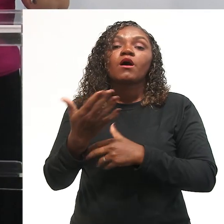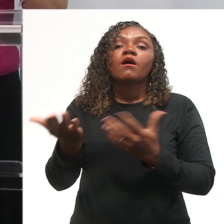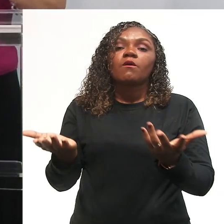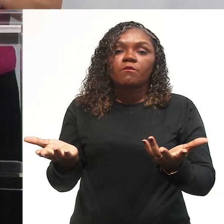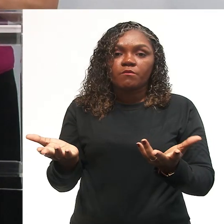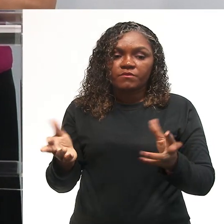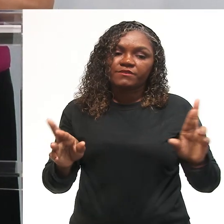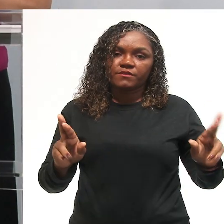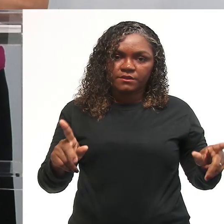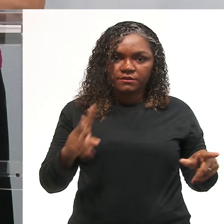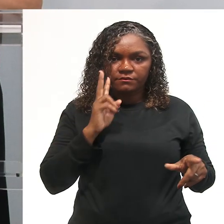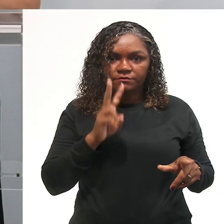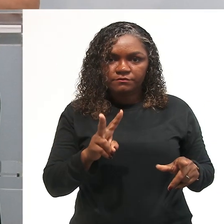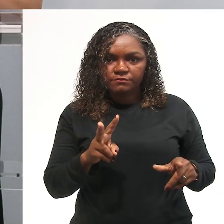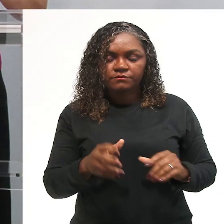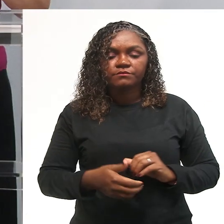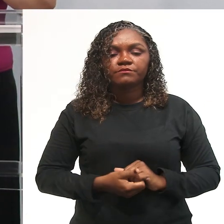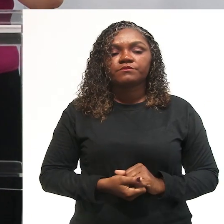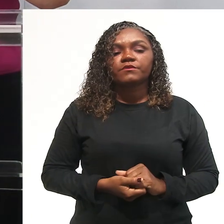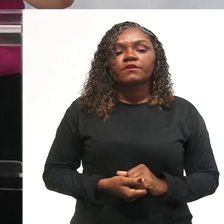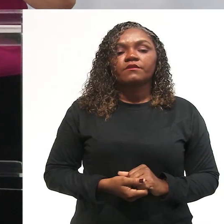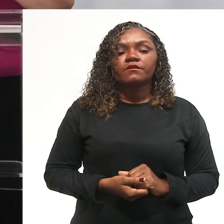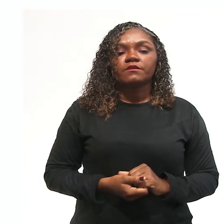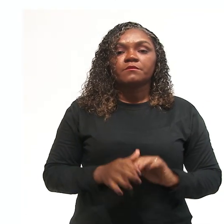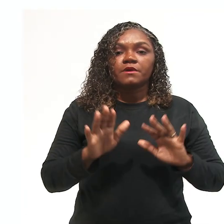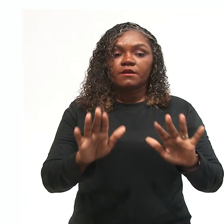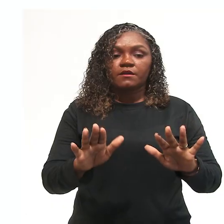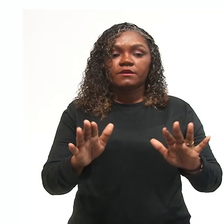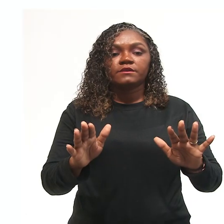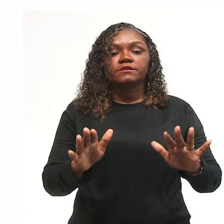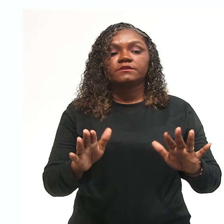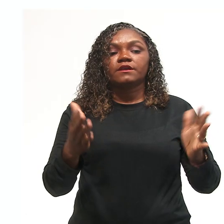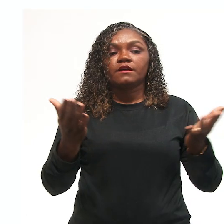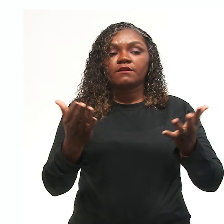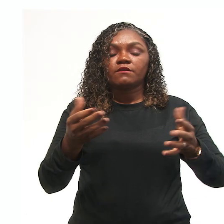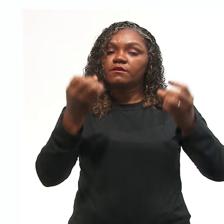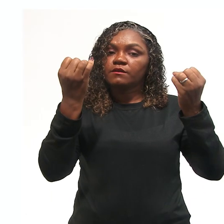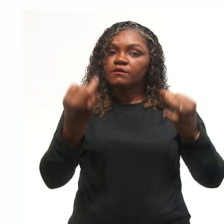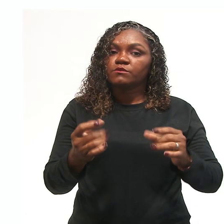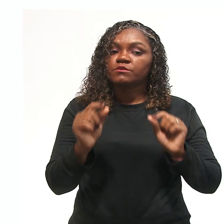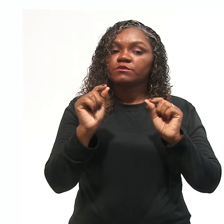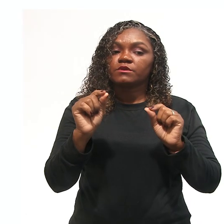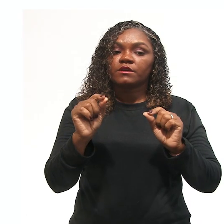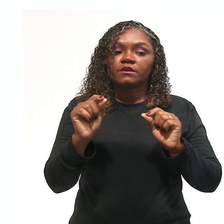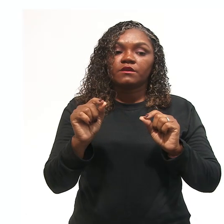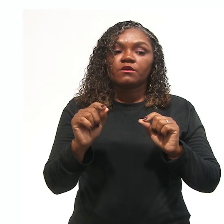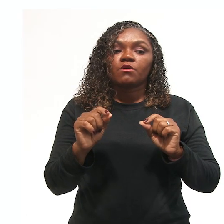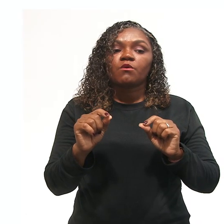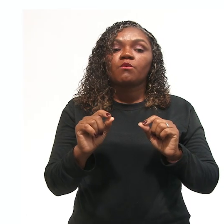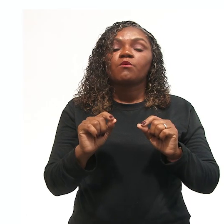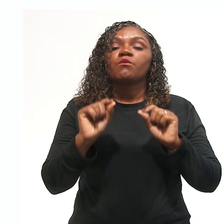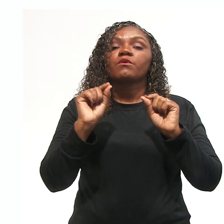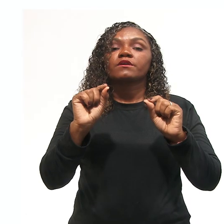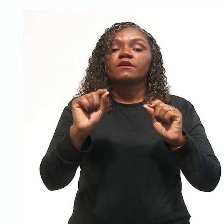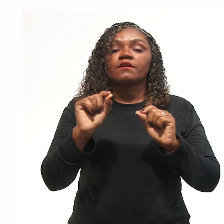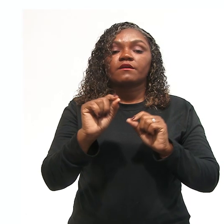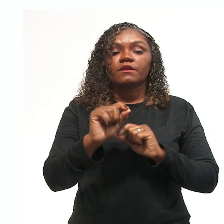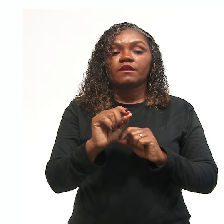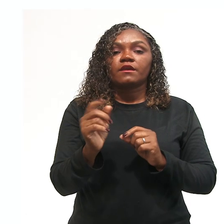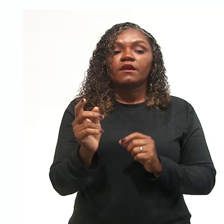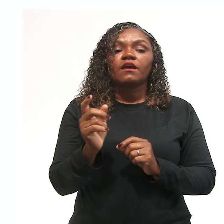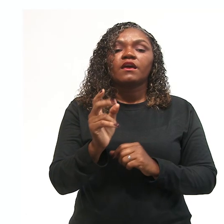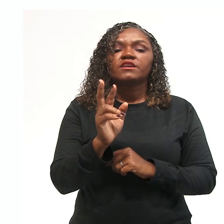pouquinho diferenciado hoje em dia. Mas, para a gente começar, eu gostaria de falar para vocês primeiro o que é